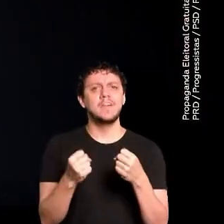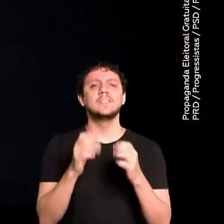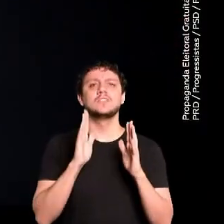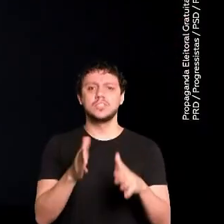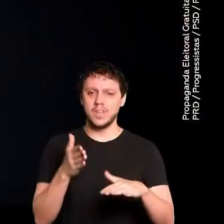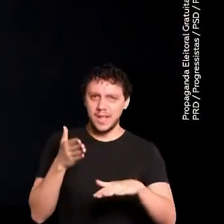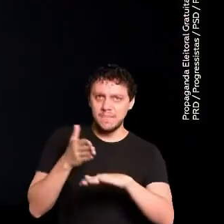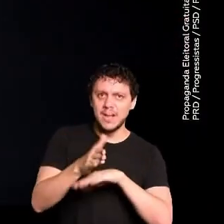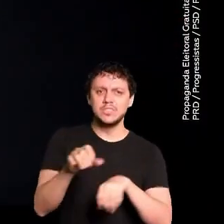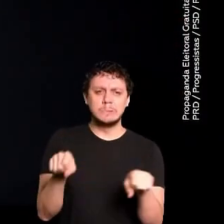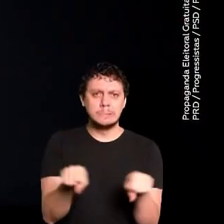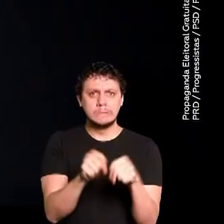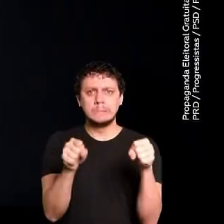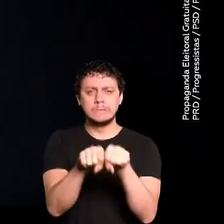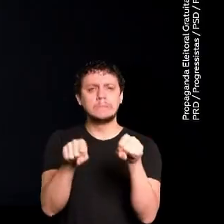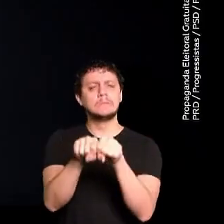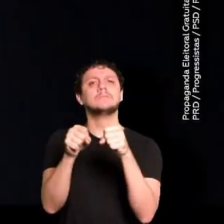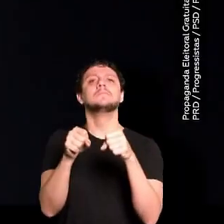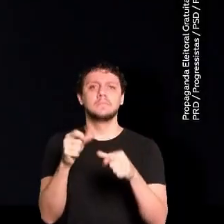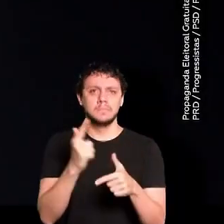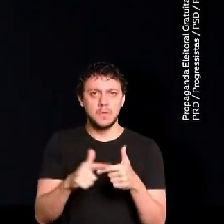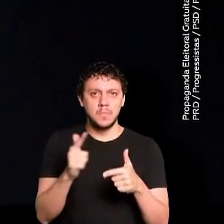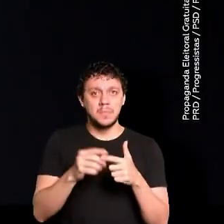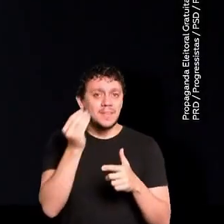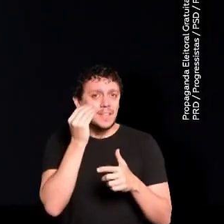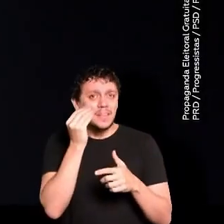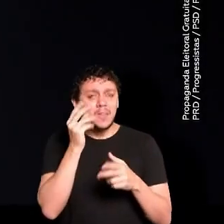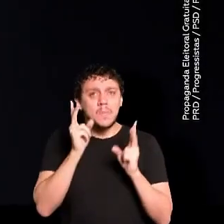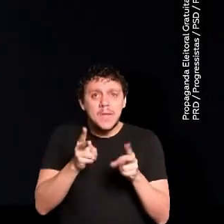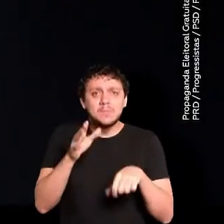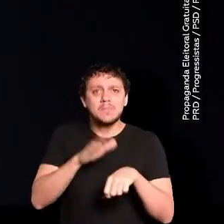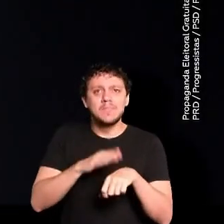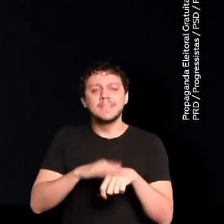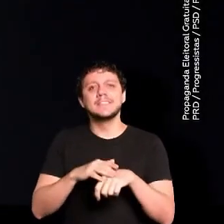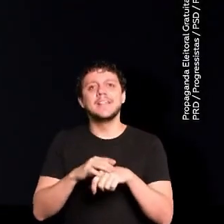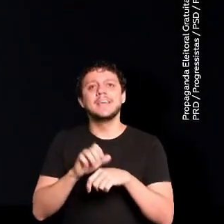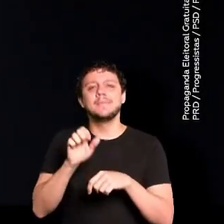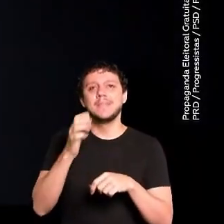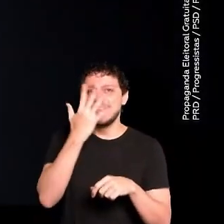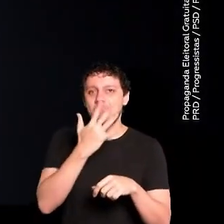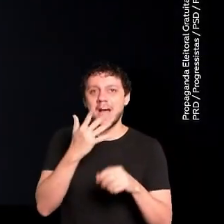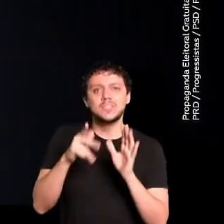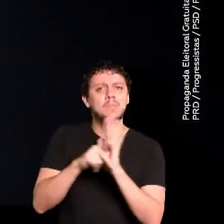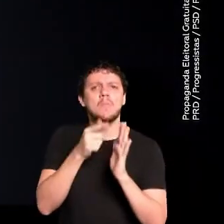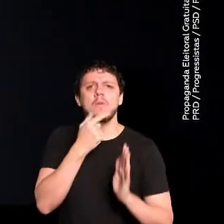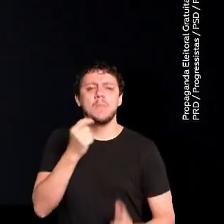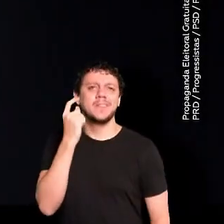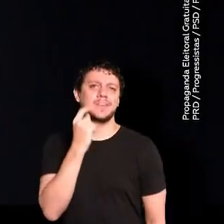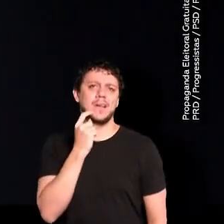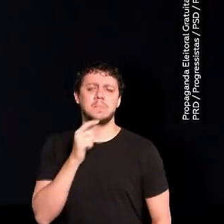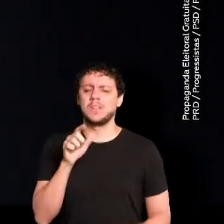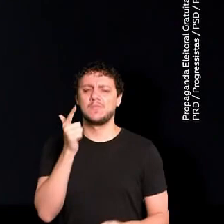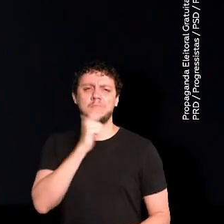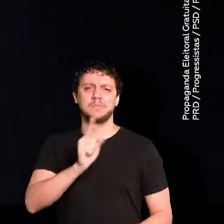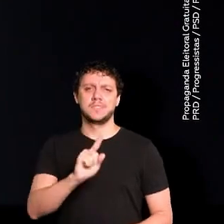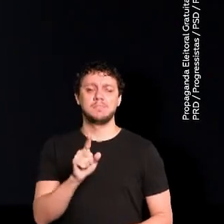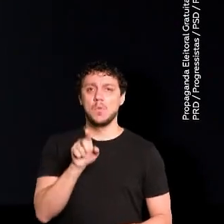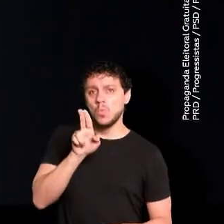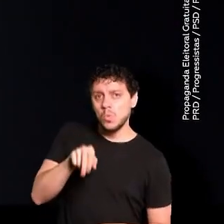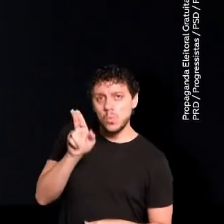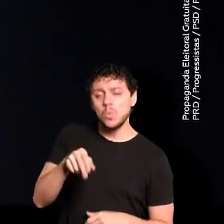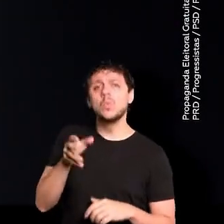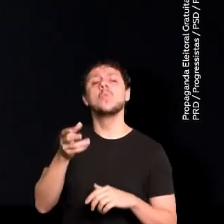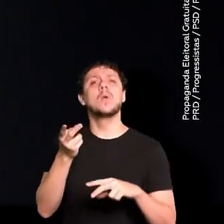defende já invadiu, depredou, destruiu e está tentando fazer o mesmo com a imagem do Ricardo. Mas não vai conseguir. Ricardo nunca